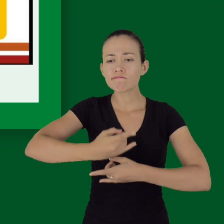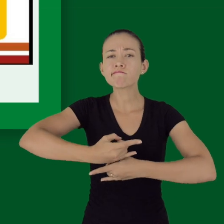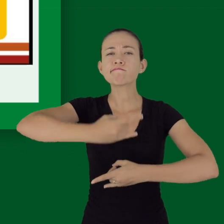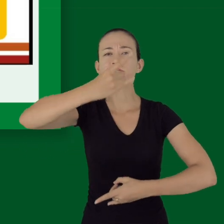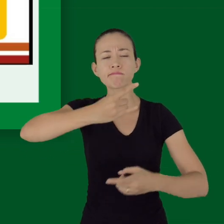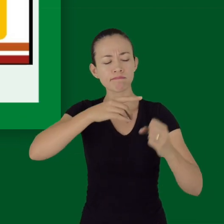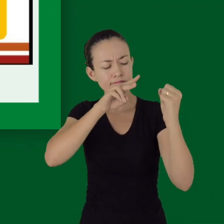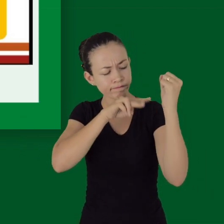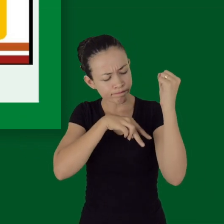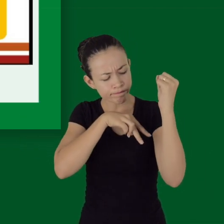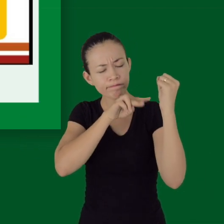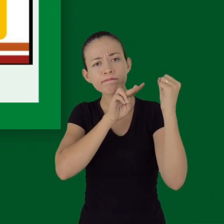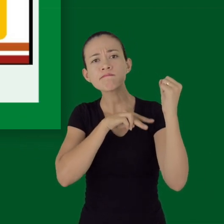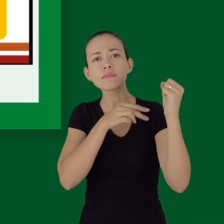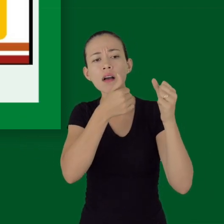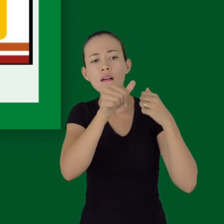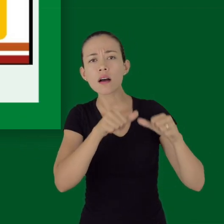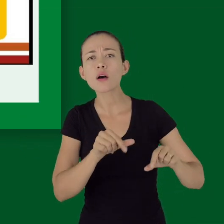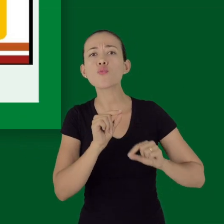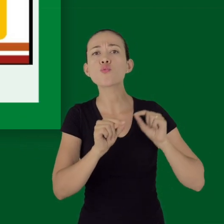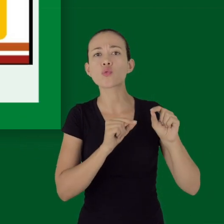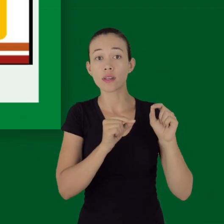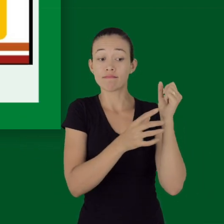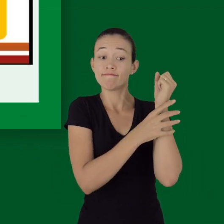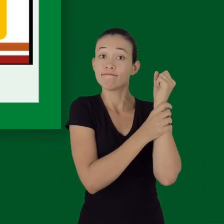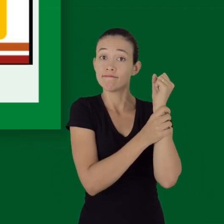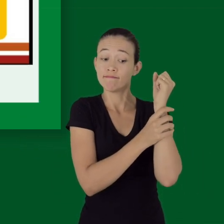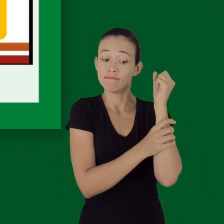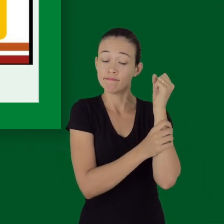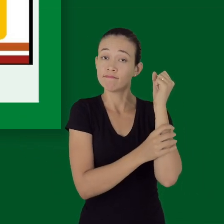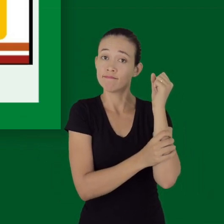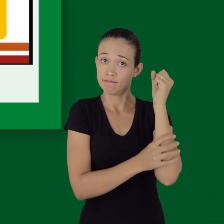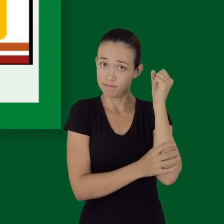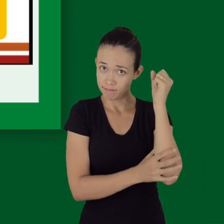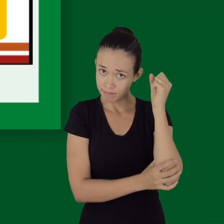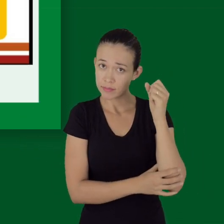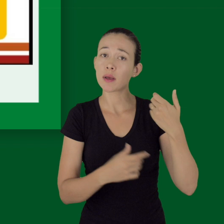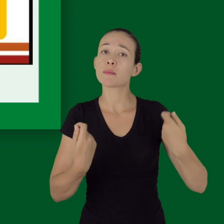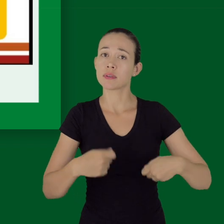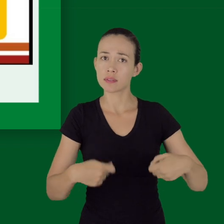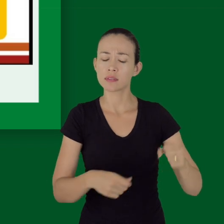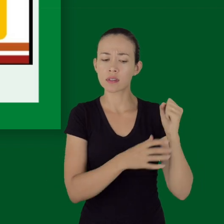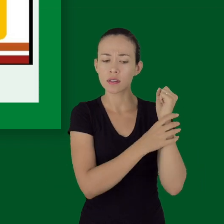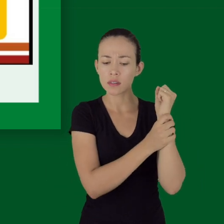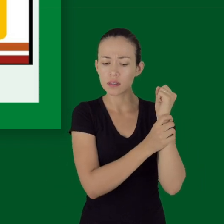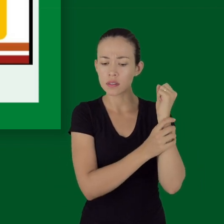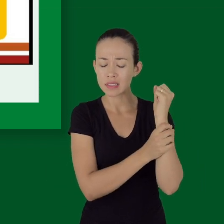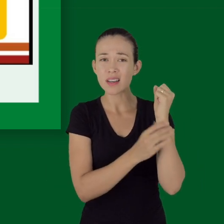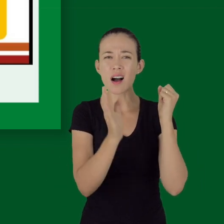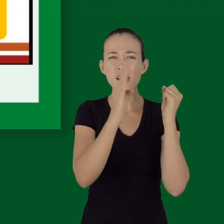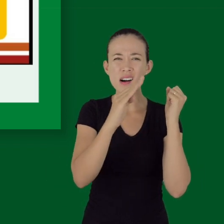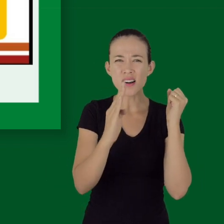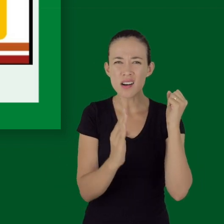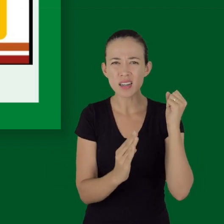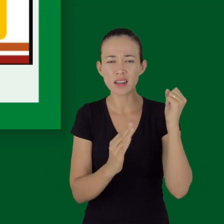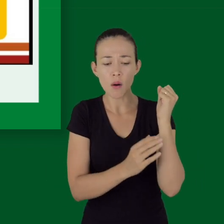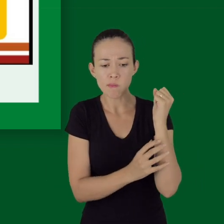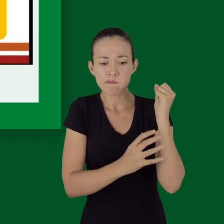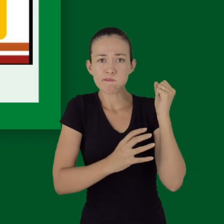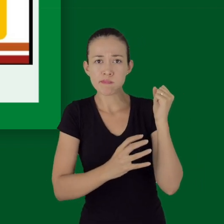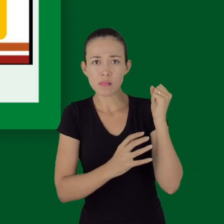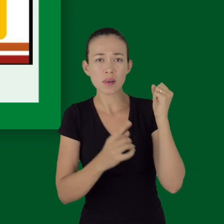palpada criteriosamente em relação a possíveis deformidades, edemas, crepitação, dor, contusão,